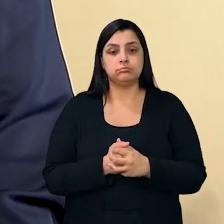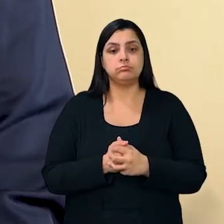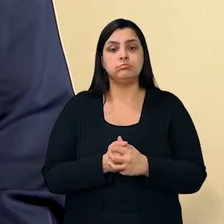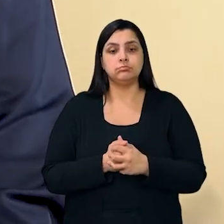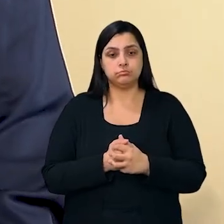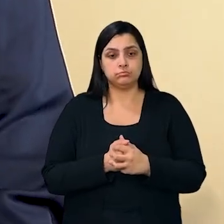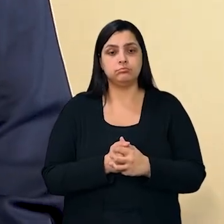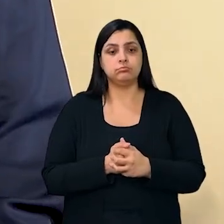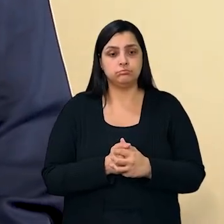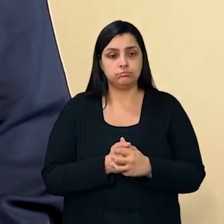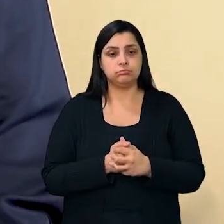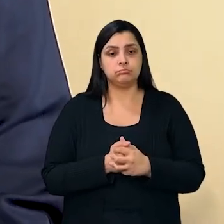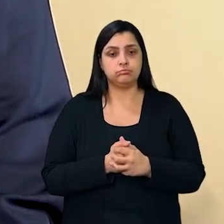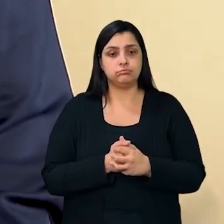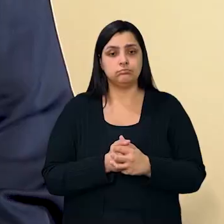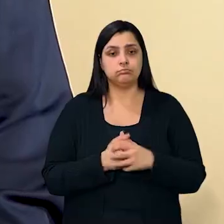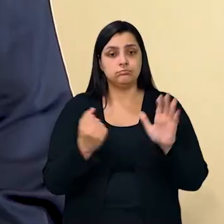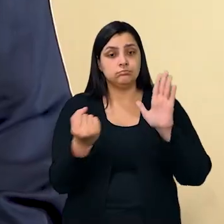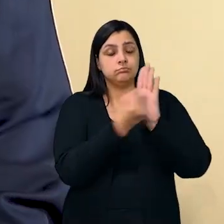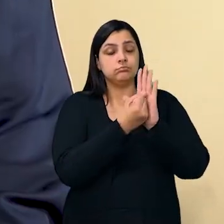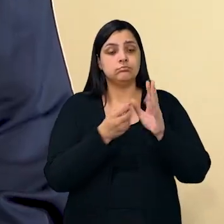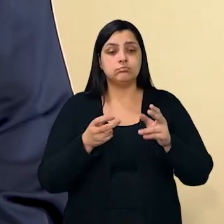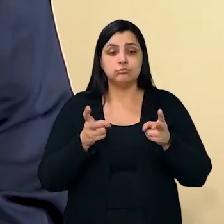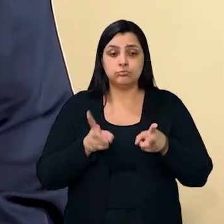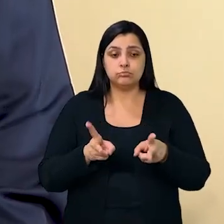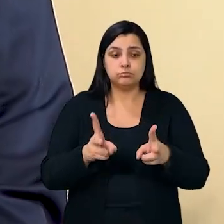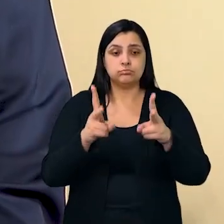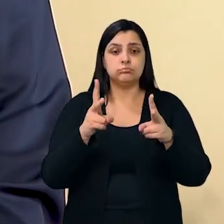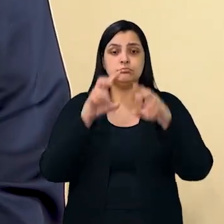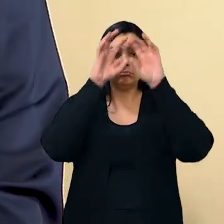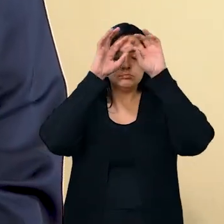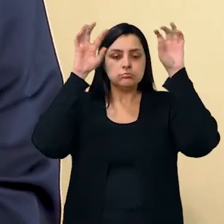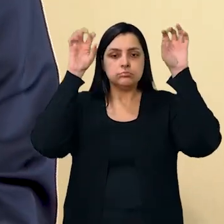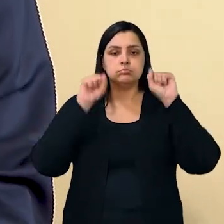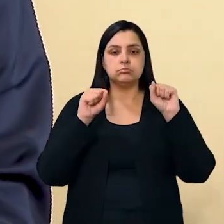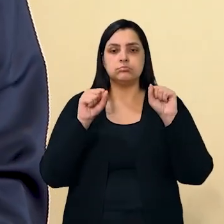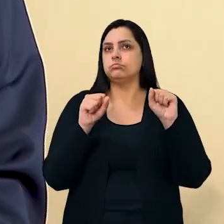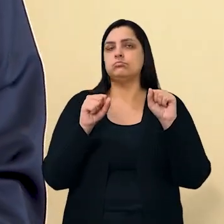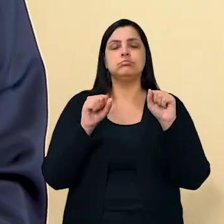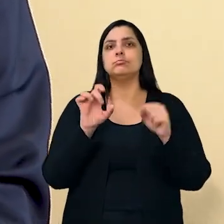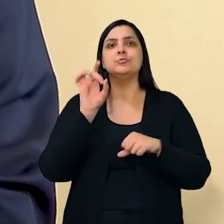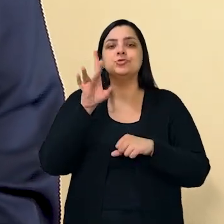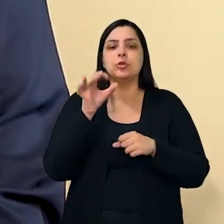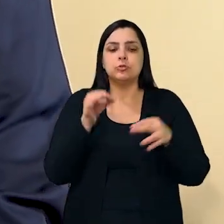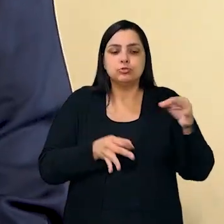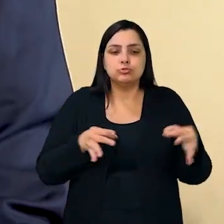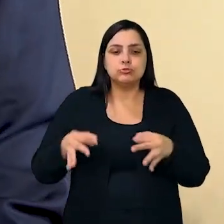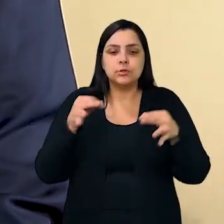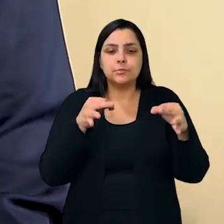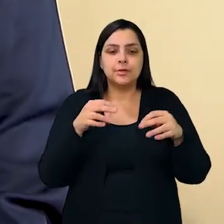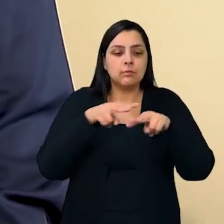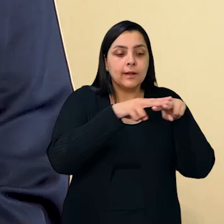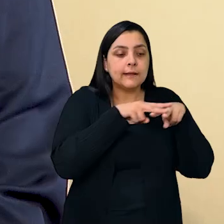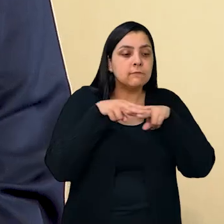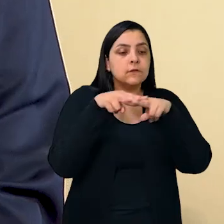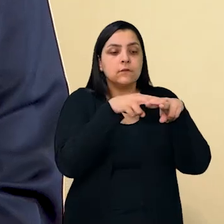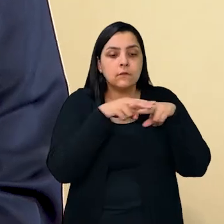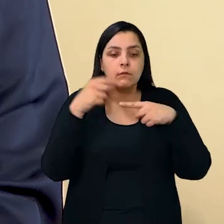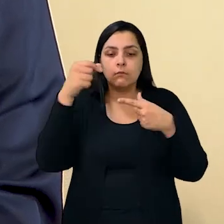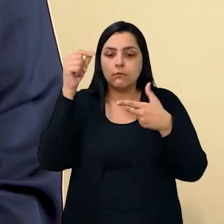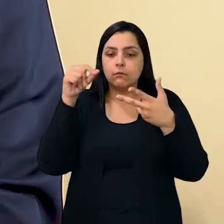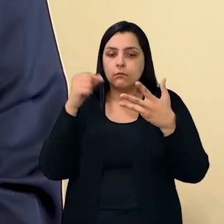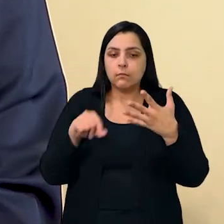legado é exatamente isso, construir um tribunal que deixa de ser uma corte de revisão de